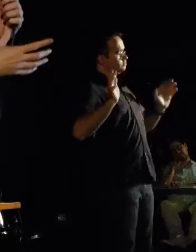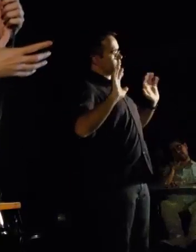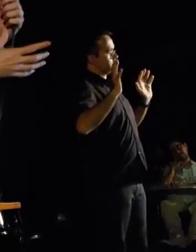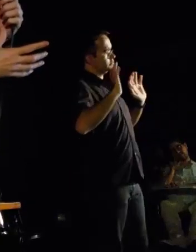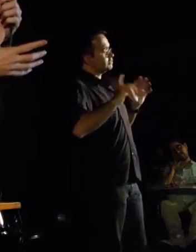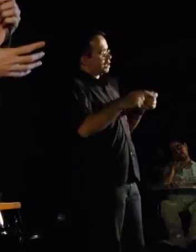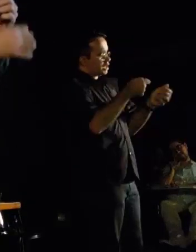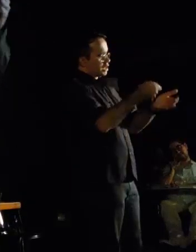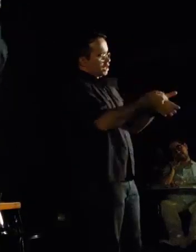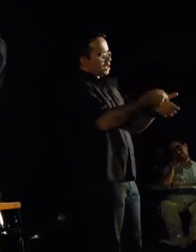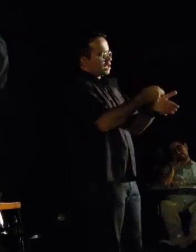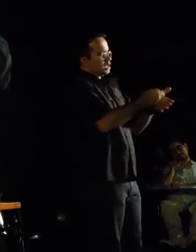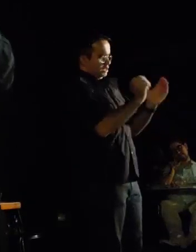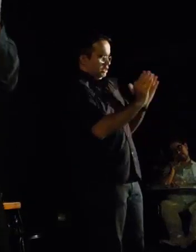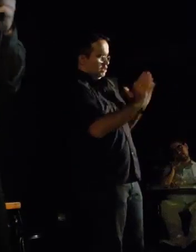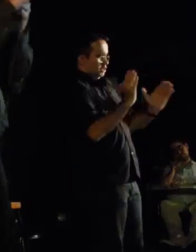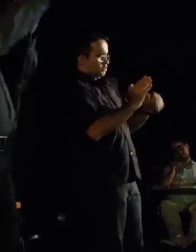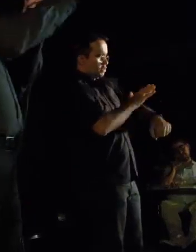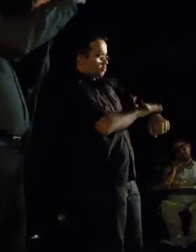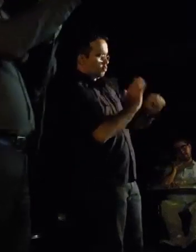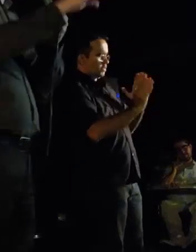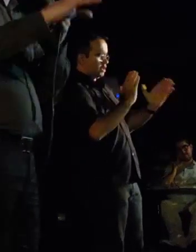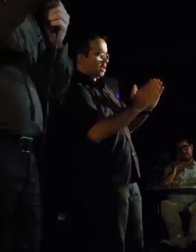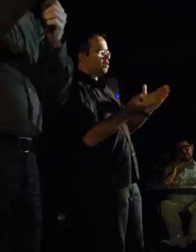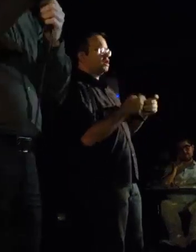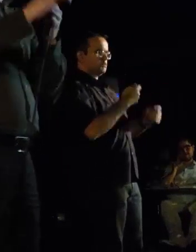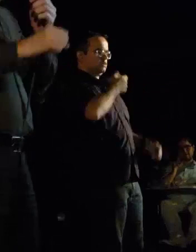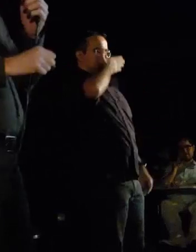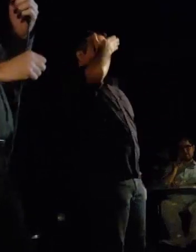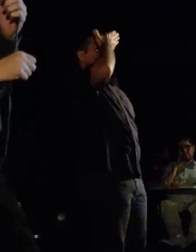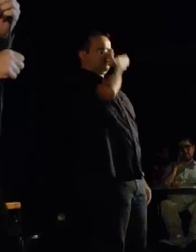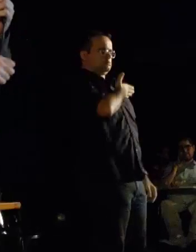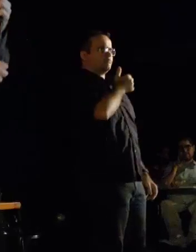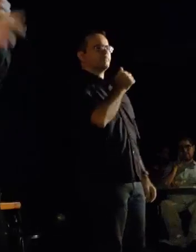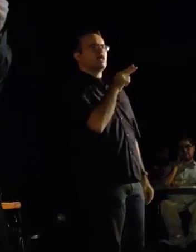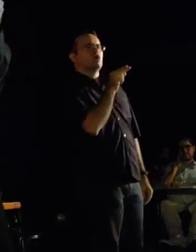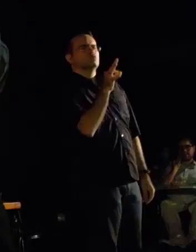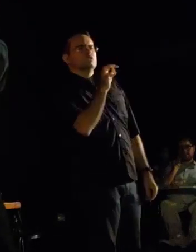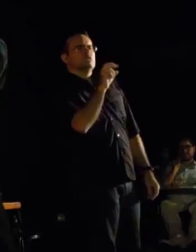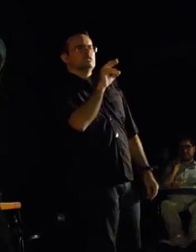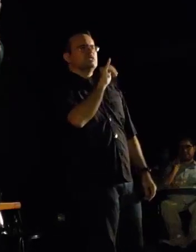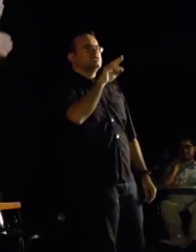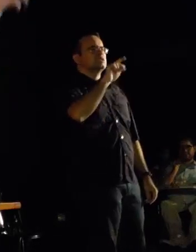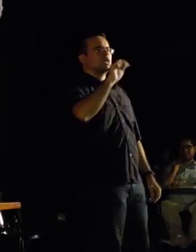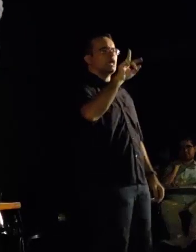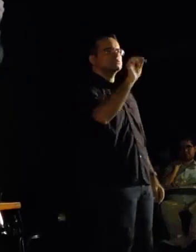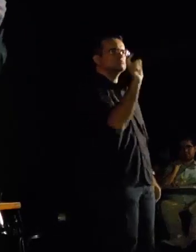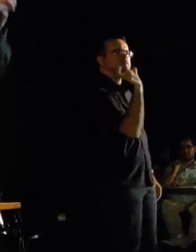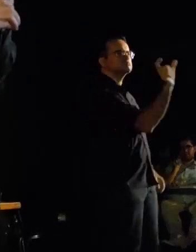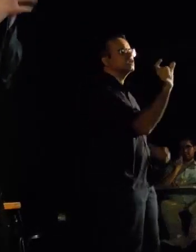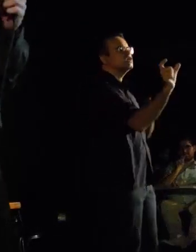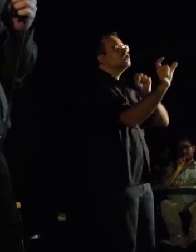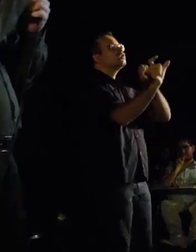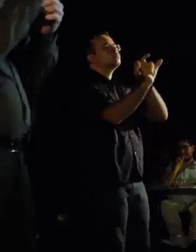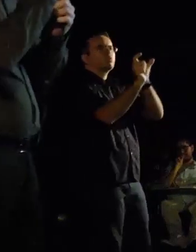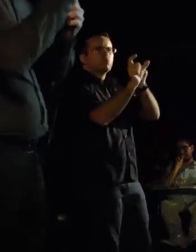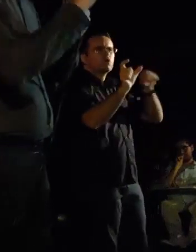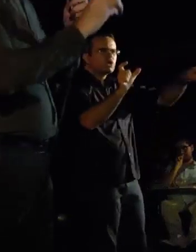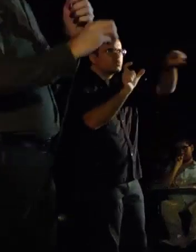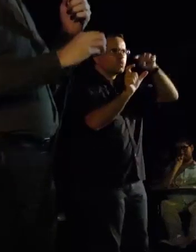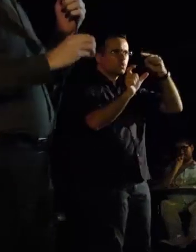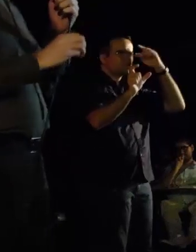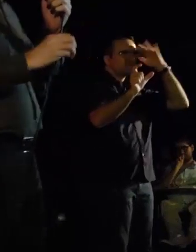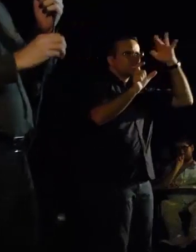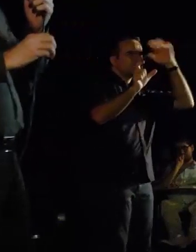necessária. E a palavra austeridade é uma palavra fantástica. Vocês já pararam para pensar o que